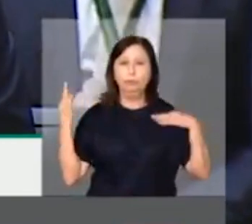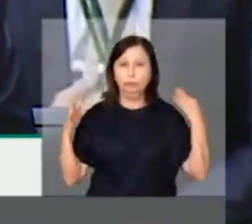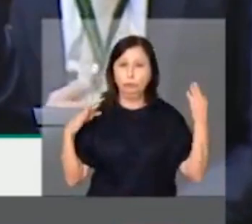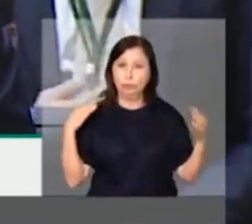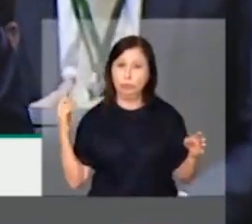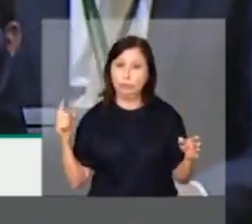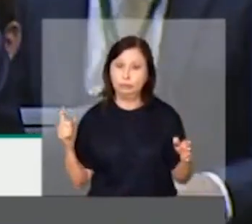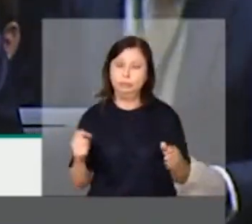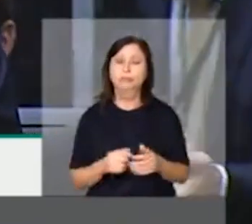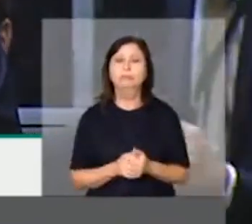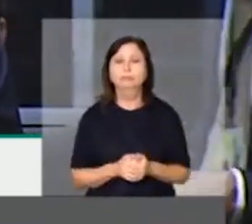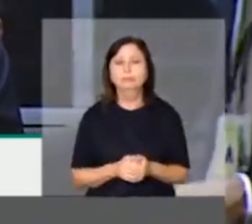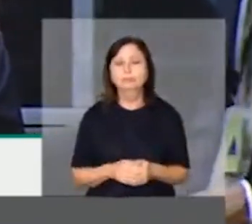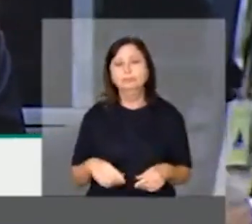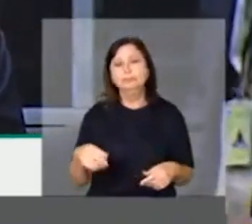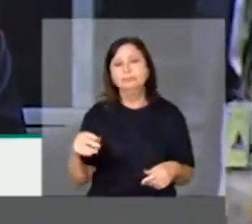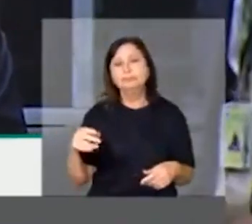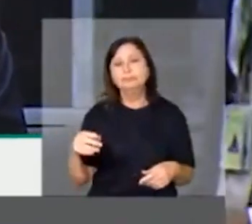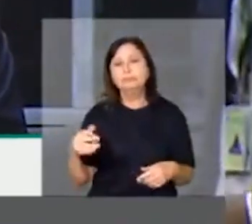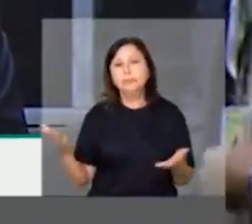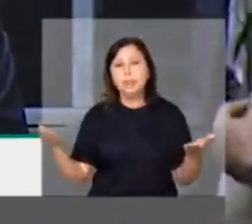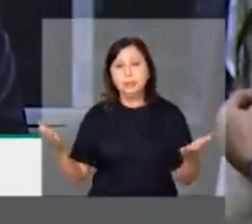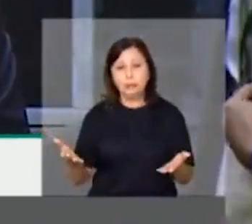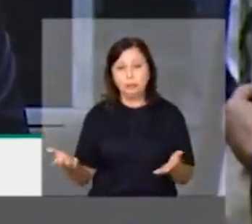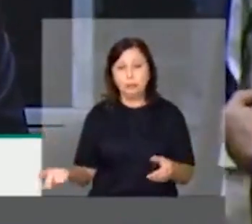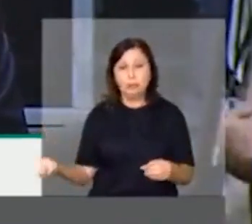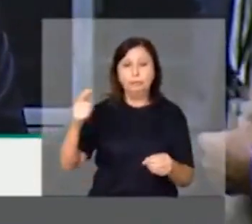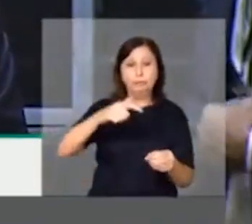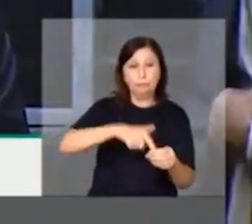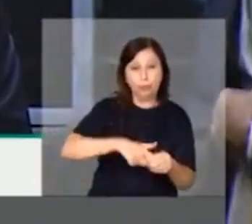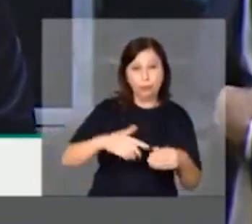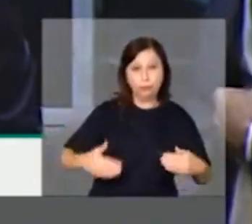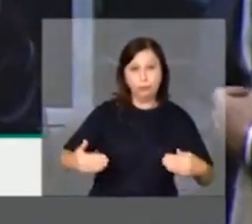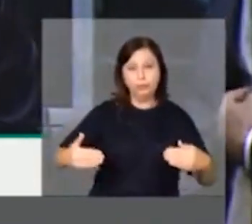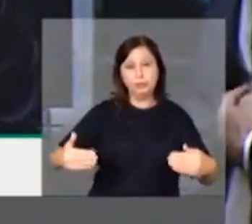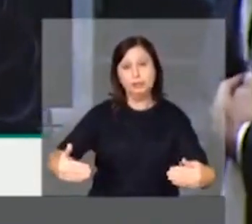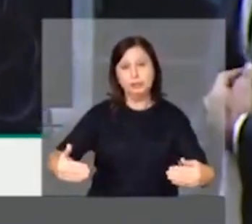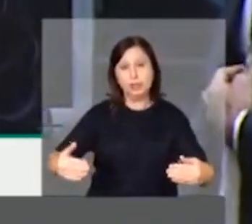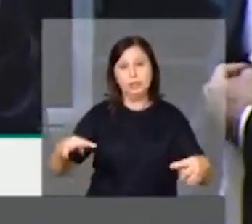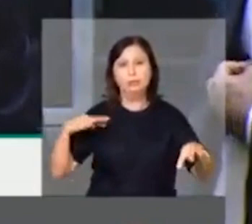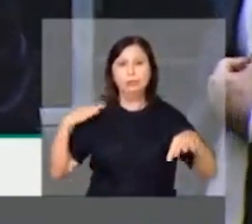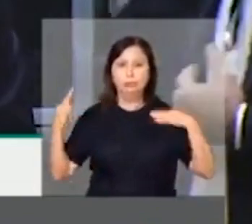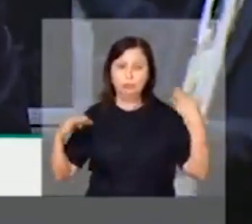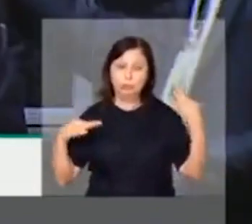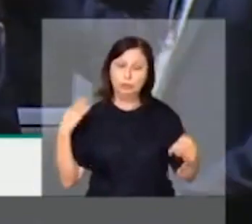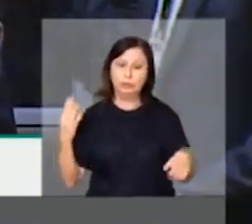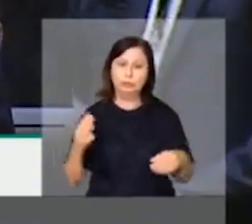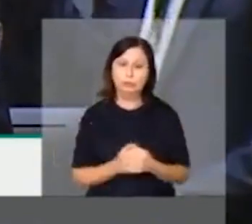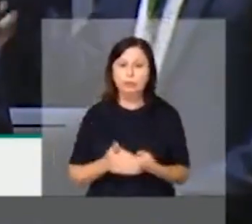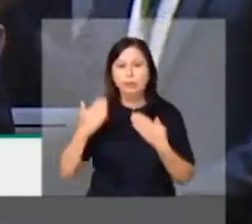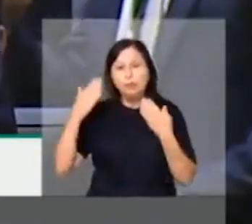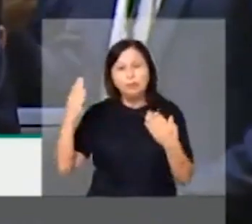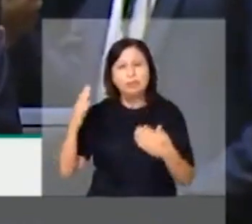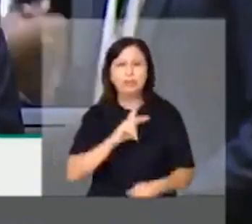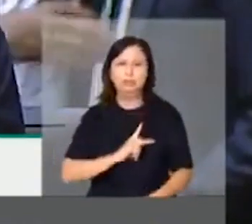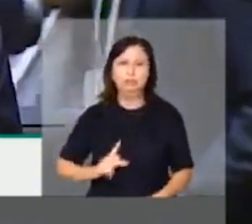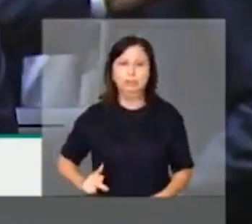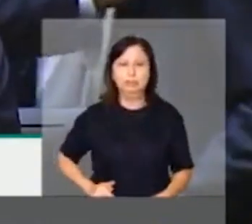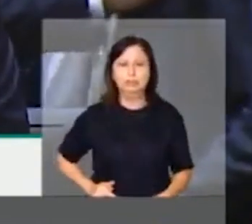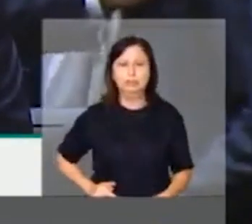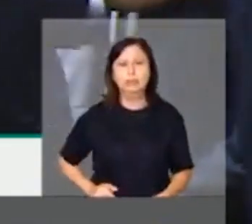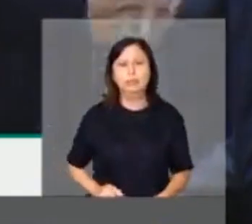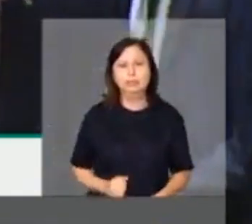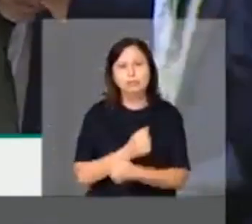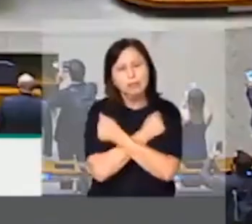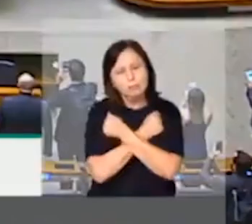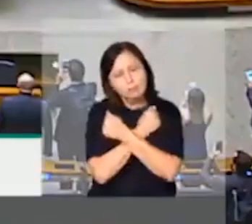que retorno amanhã às atividades. Muito obrigado, senhor presidente, e obrigado a todos. Um forte abraço.